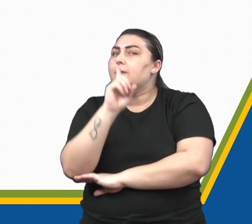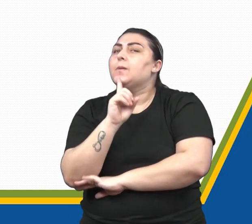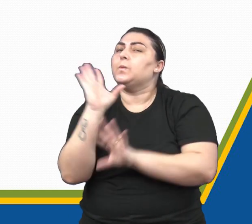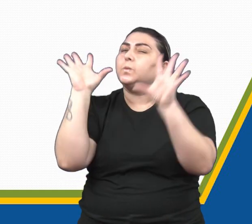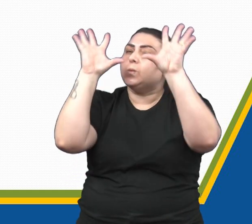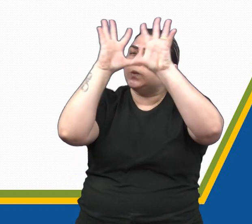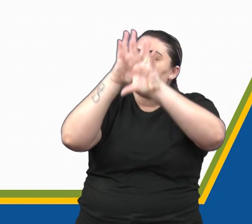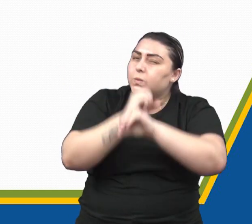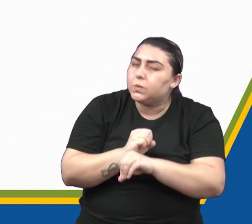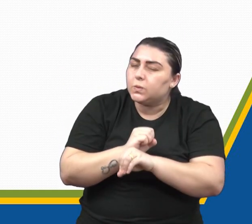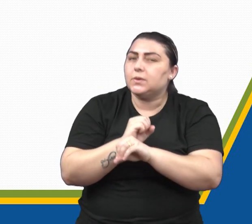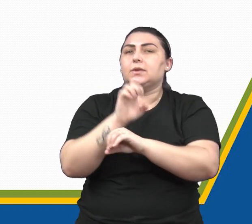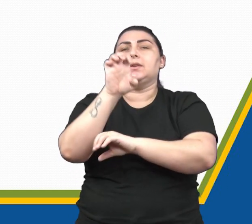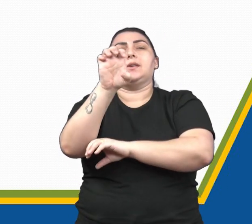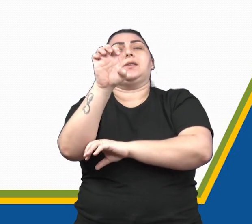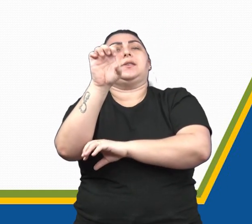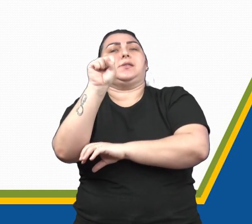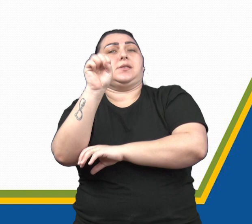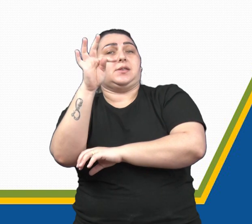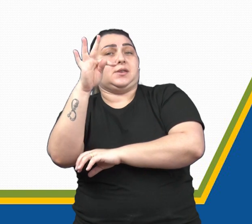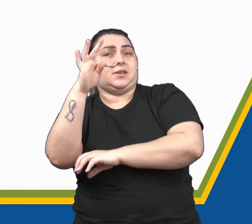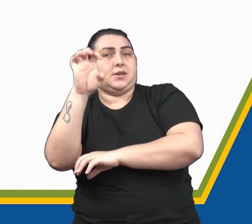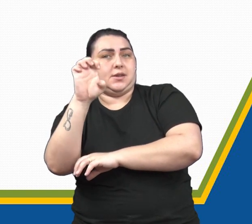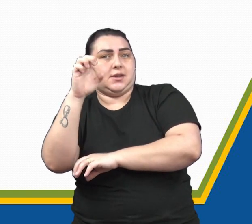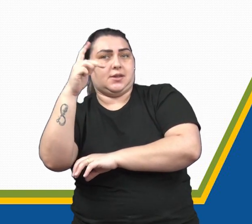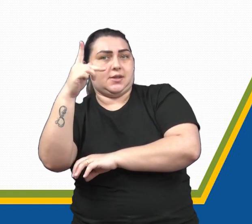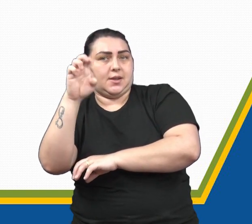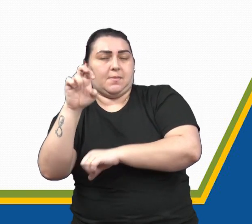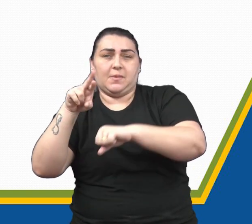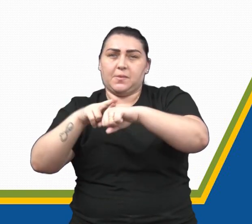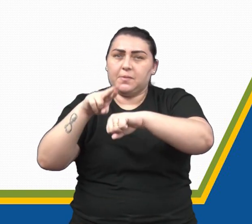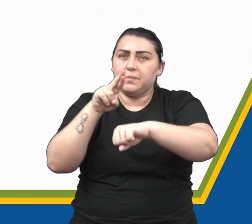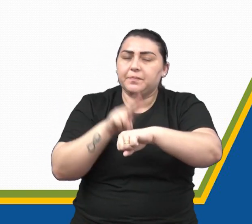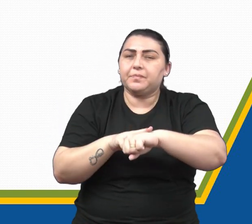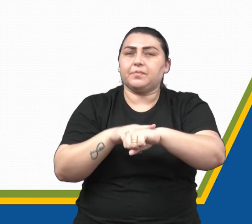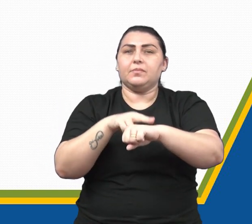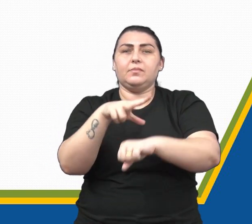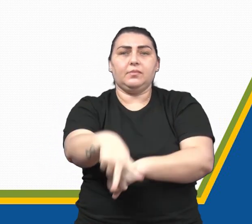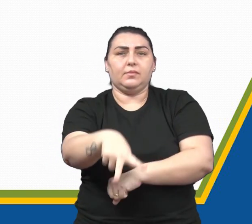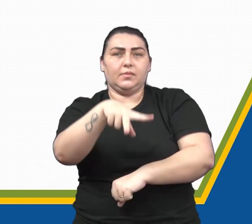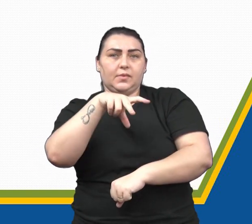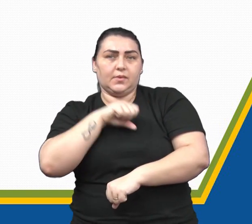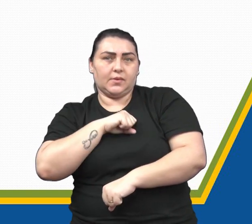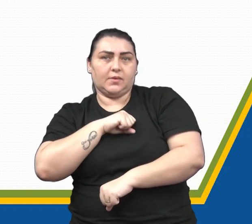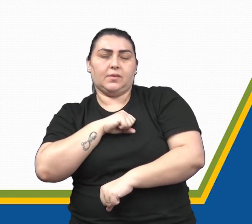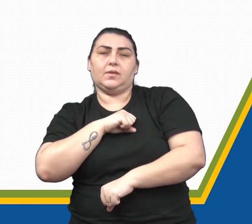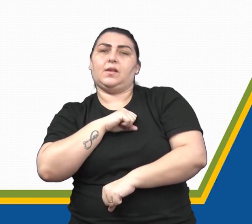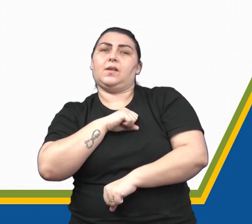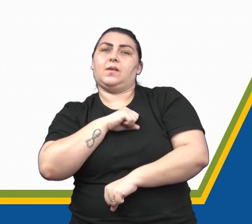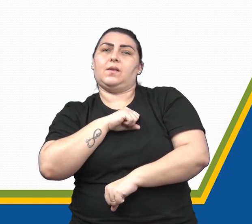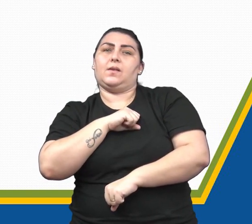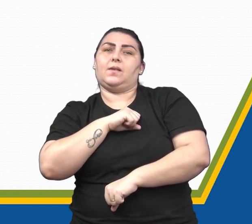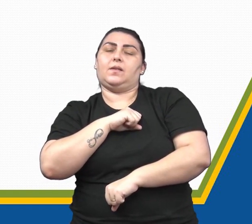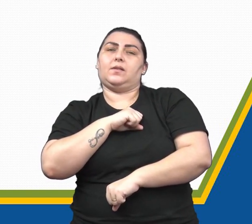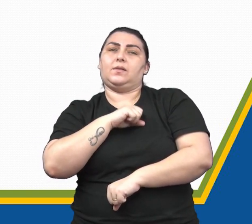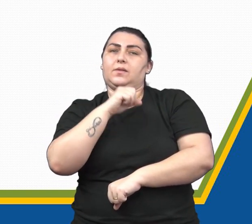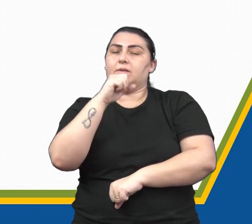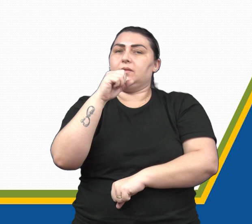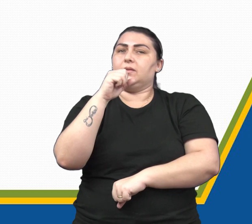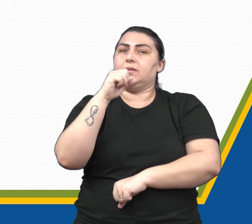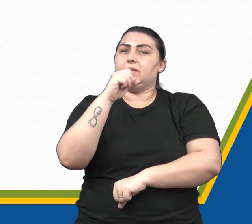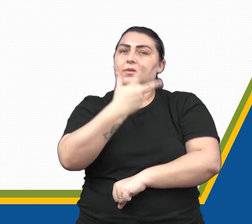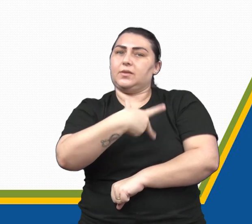estepes. E a parte roxa aí, que vai estar entre Portugal, Espanha, Itália, Grécia, você analisa aí com uma